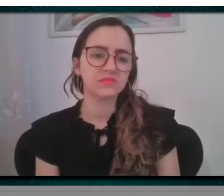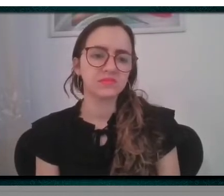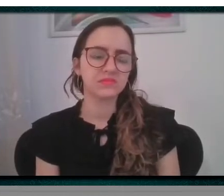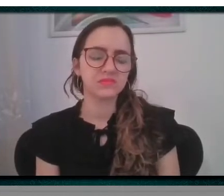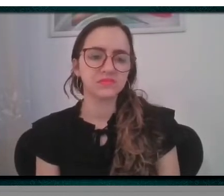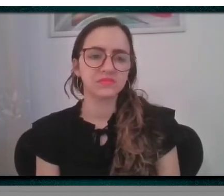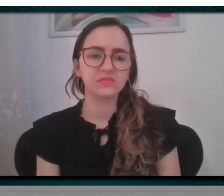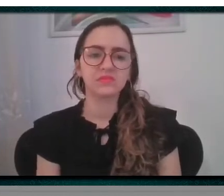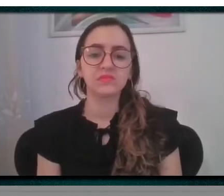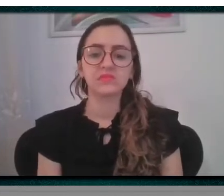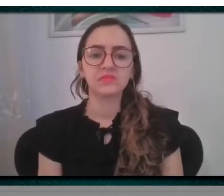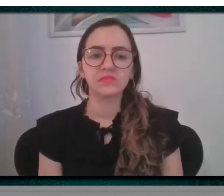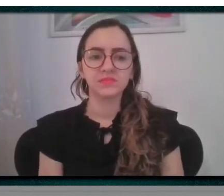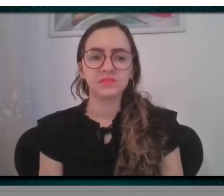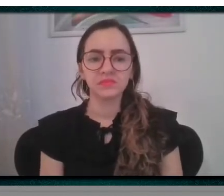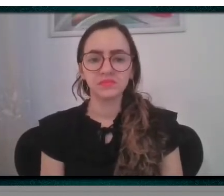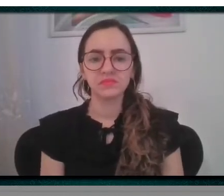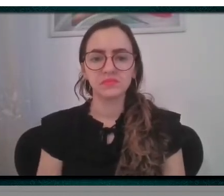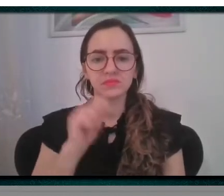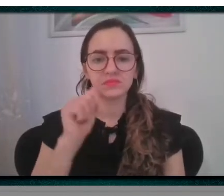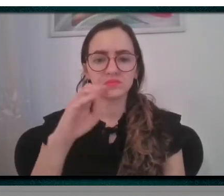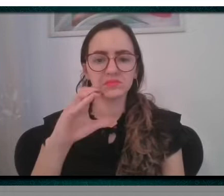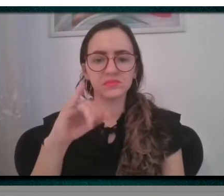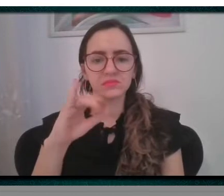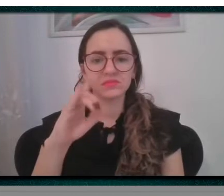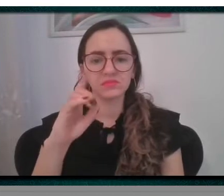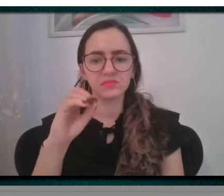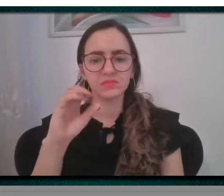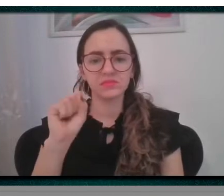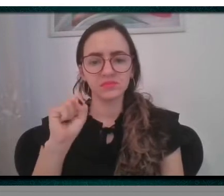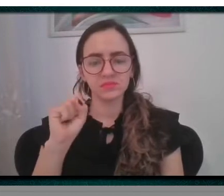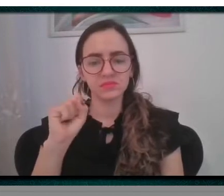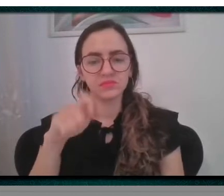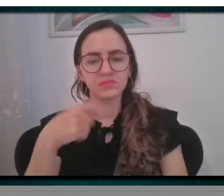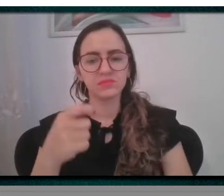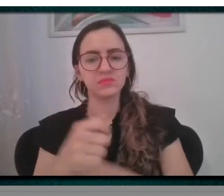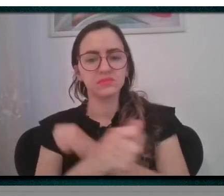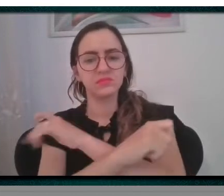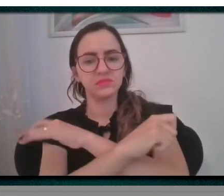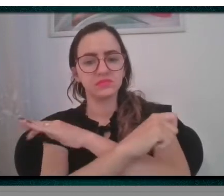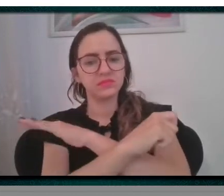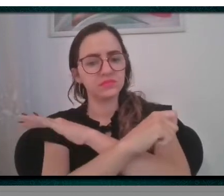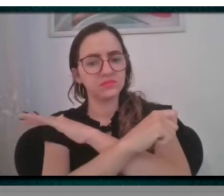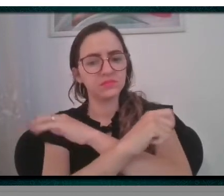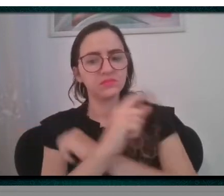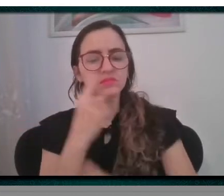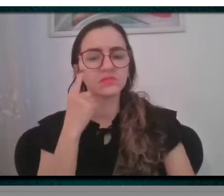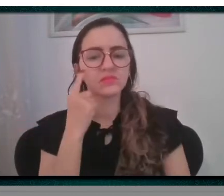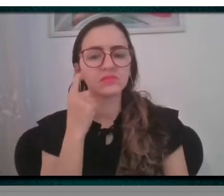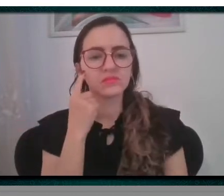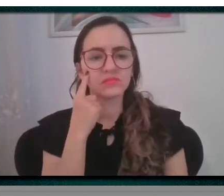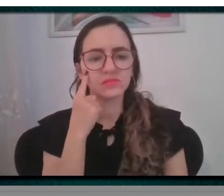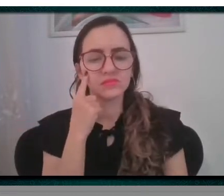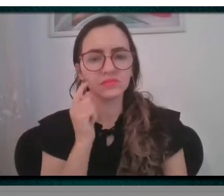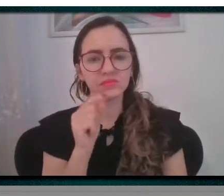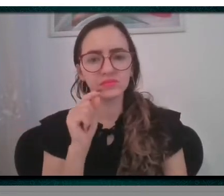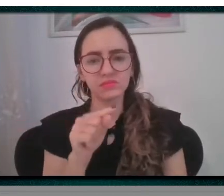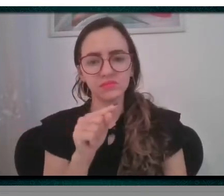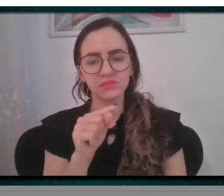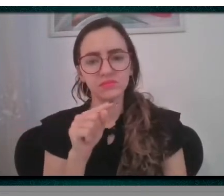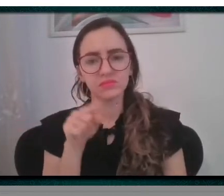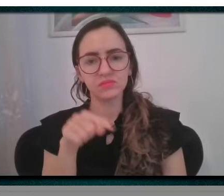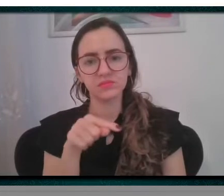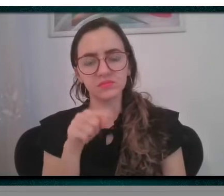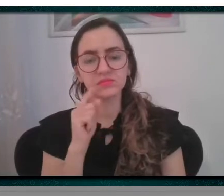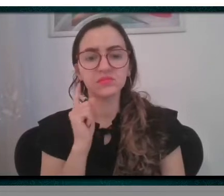ácidos. Tá? Então, quando a gente tem os compostos ácidos, a gente precisa identificar qual é a taxa de